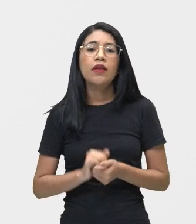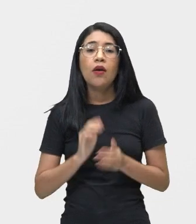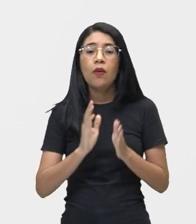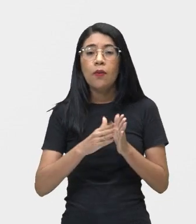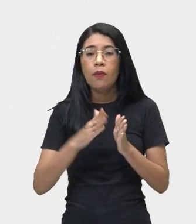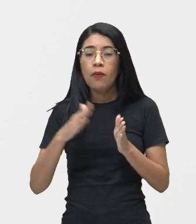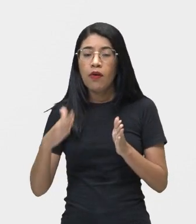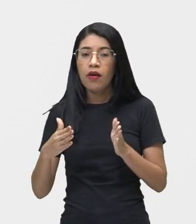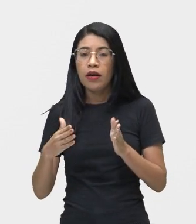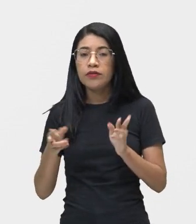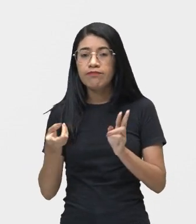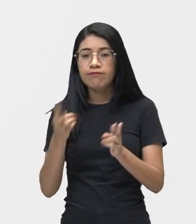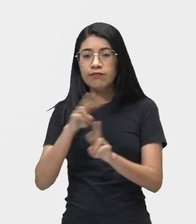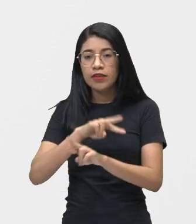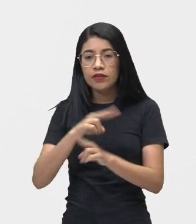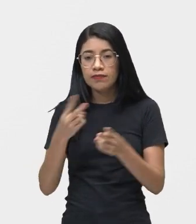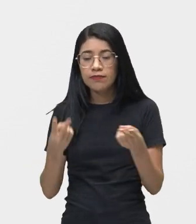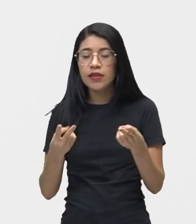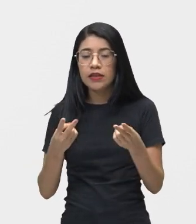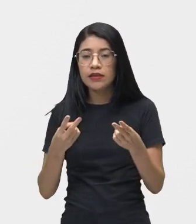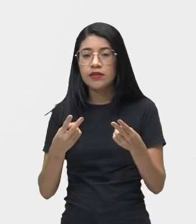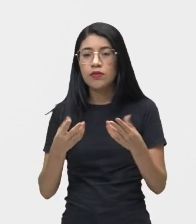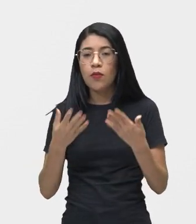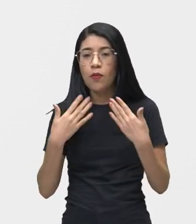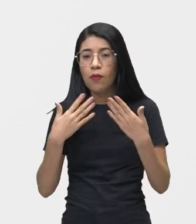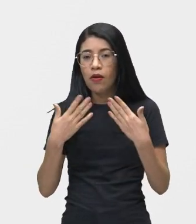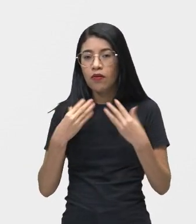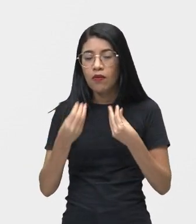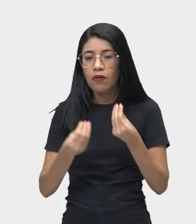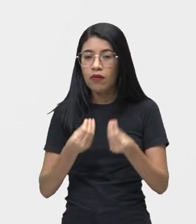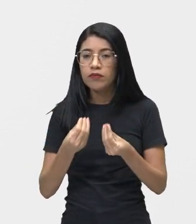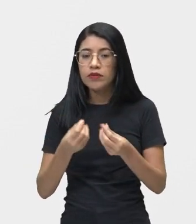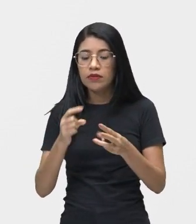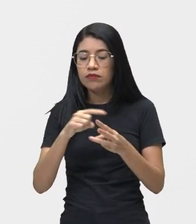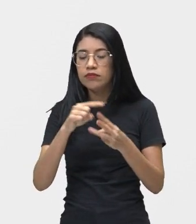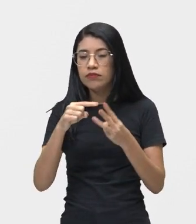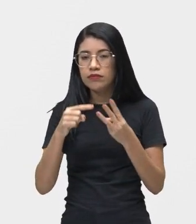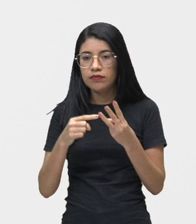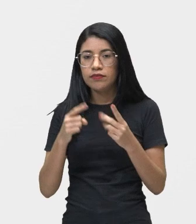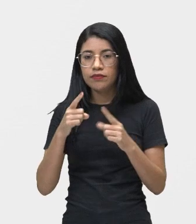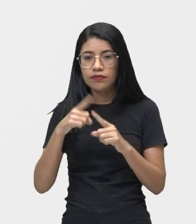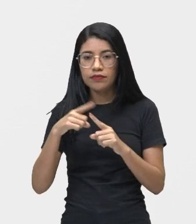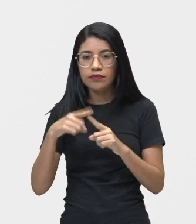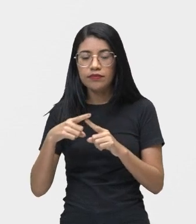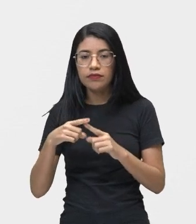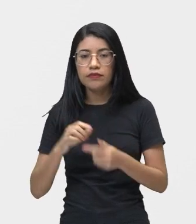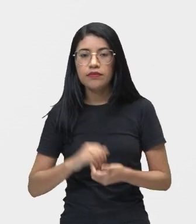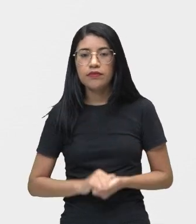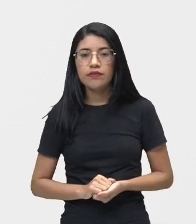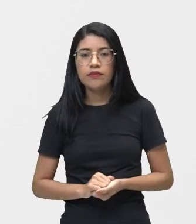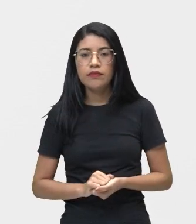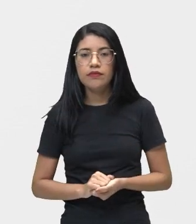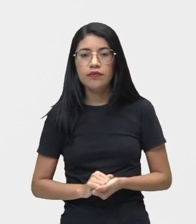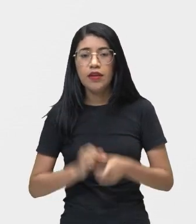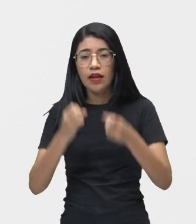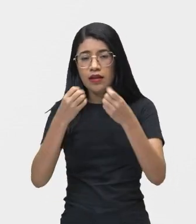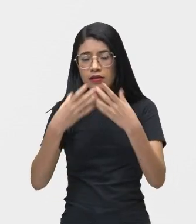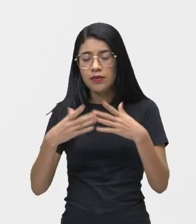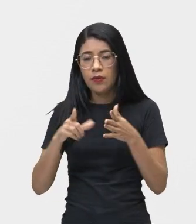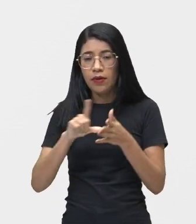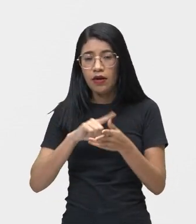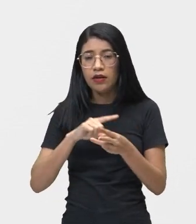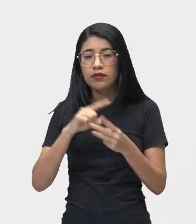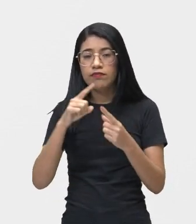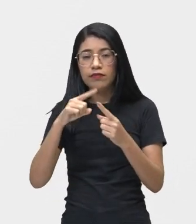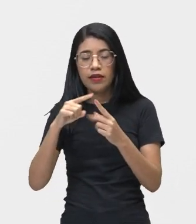de transferência, você tem aí os processos de transferência do calor, eles são quantos? Como eu falei, são